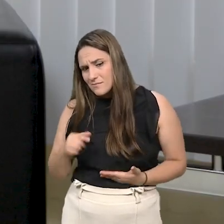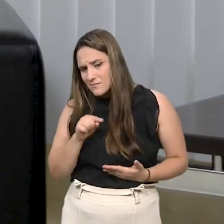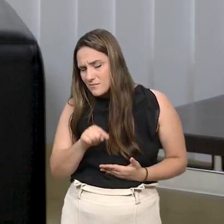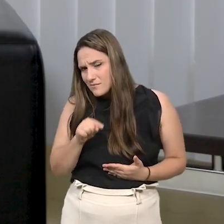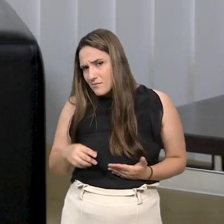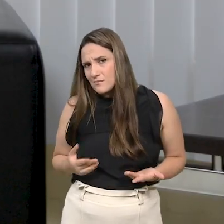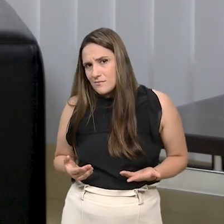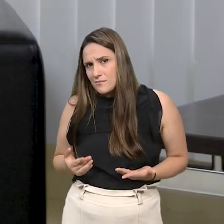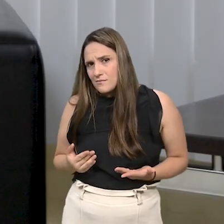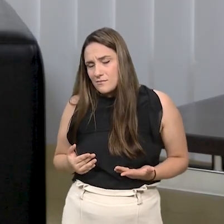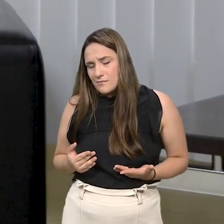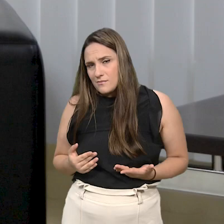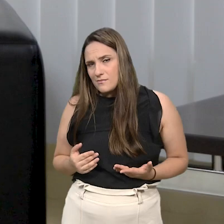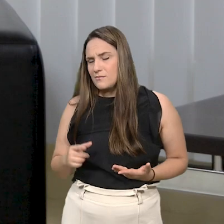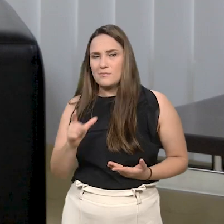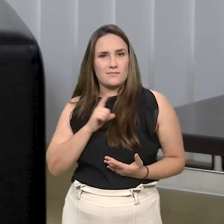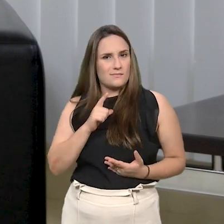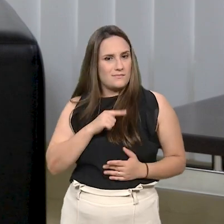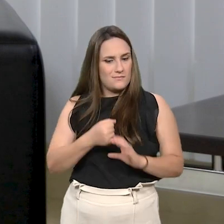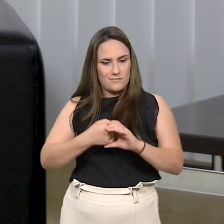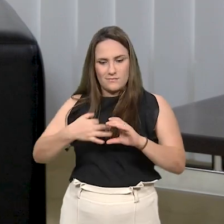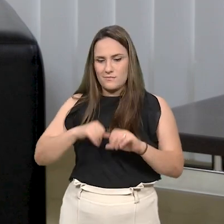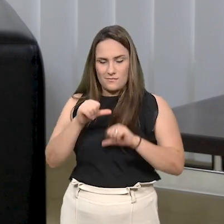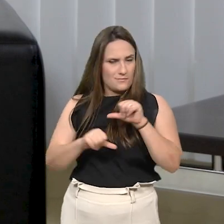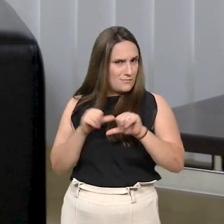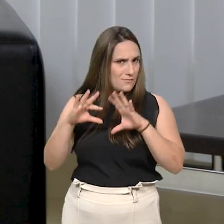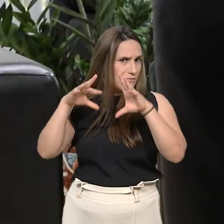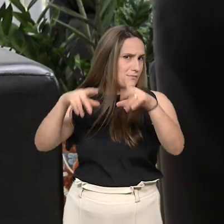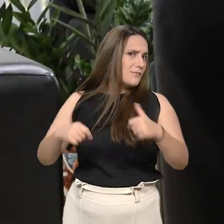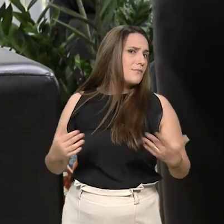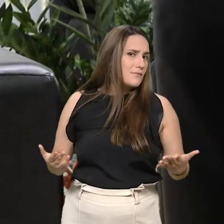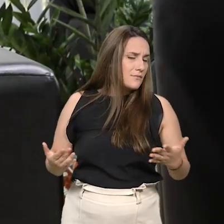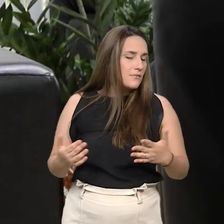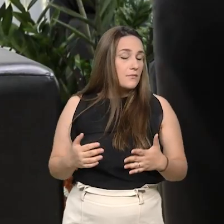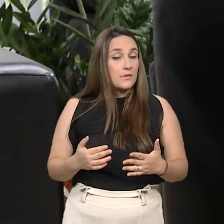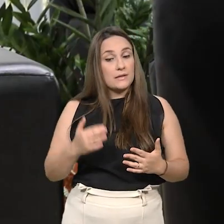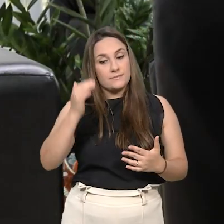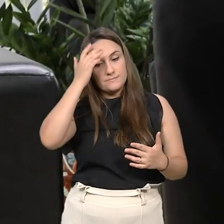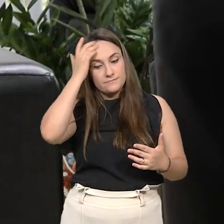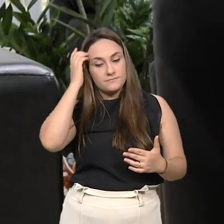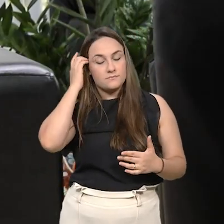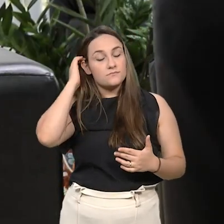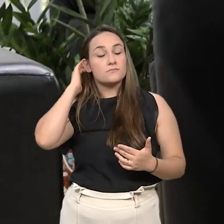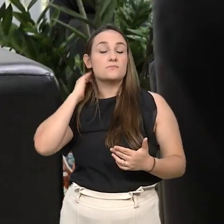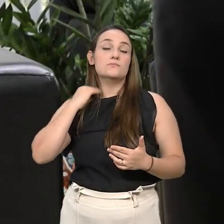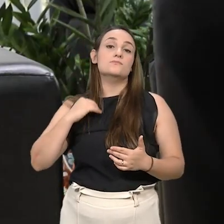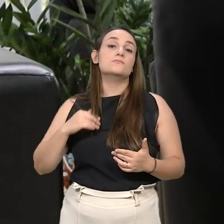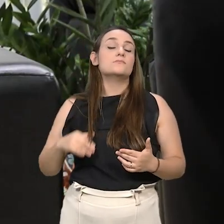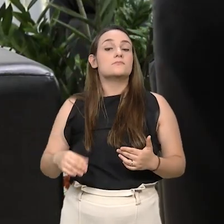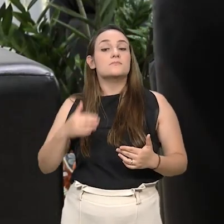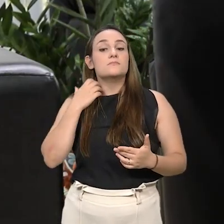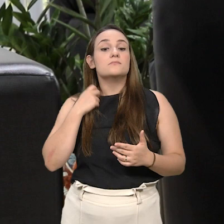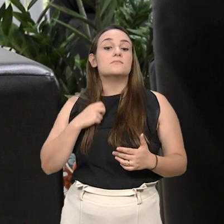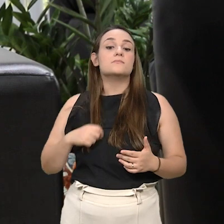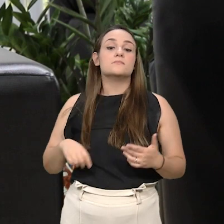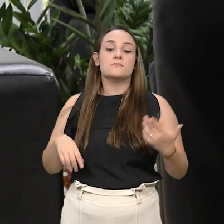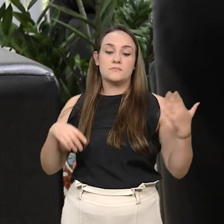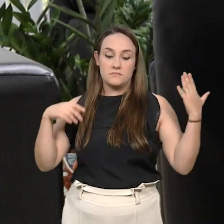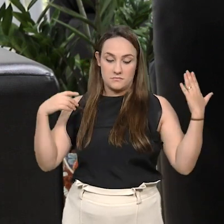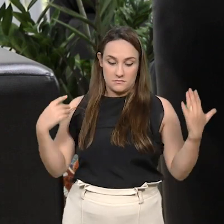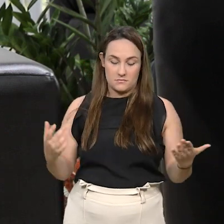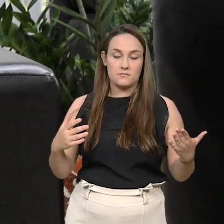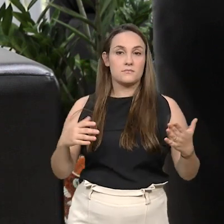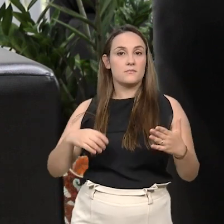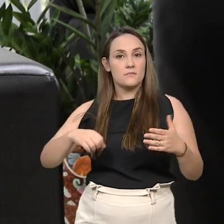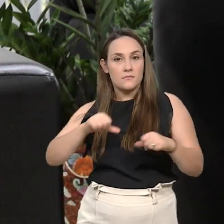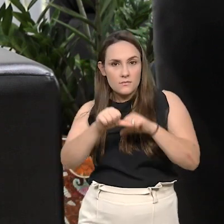é transformador, né? Que nasceu com essa qualidade transformadora? A transformação, eu não digo a transformação,